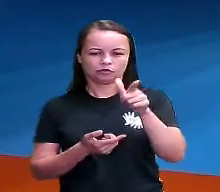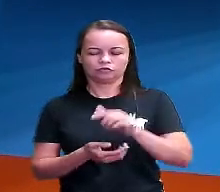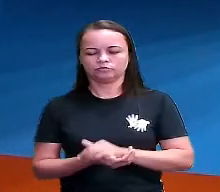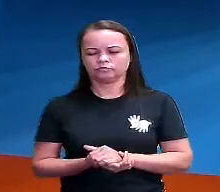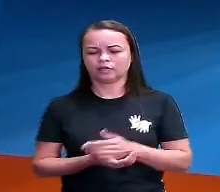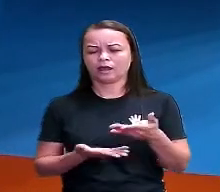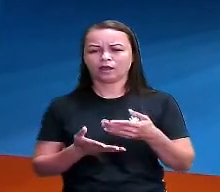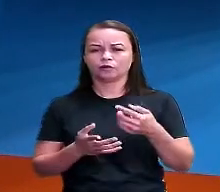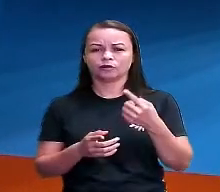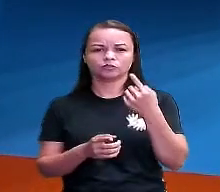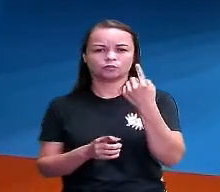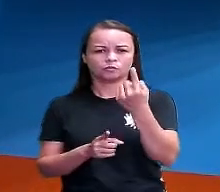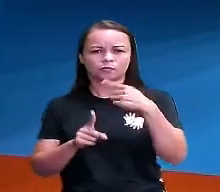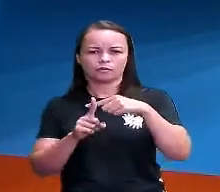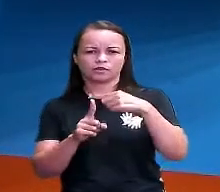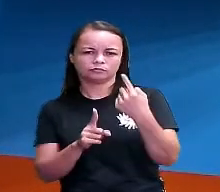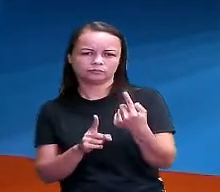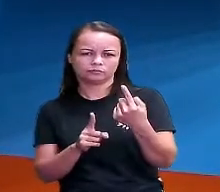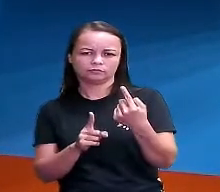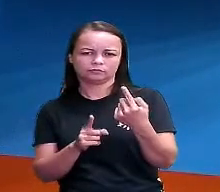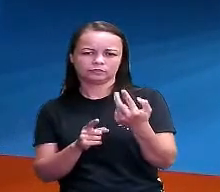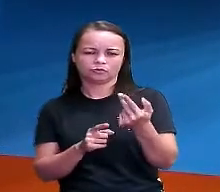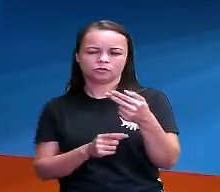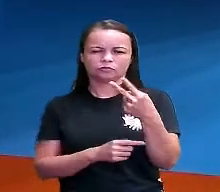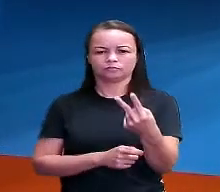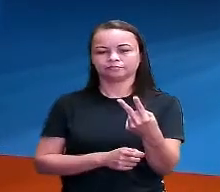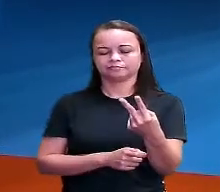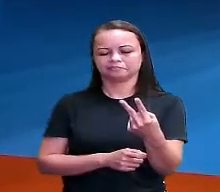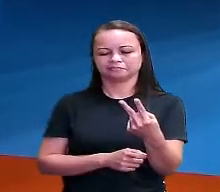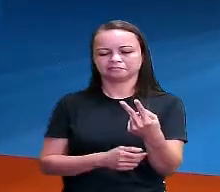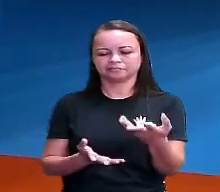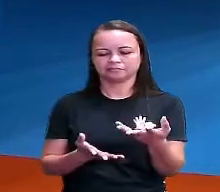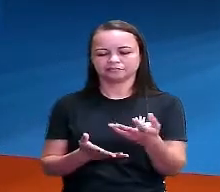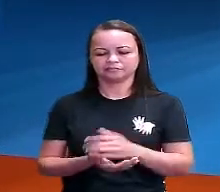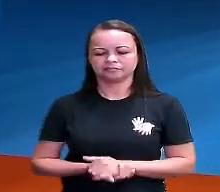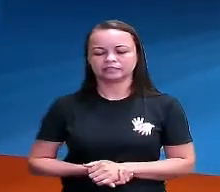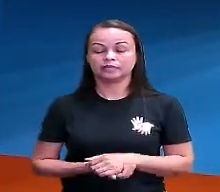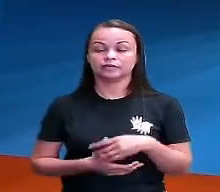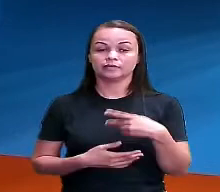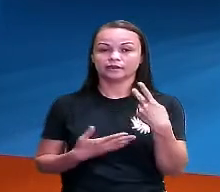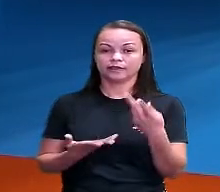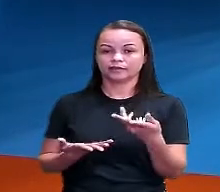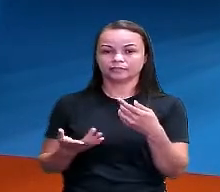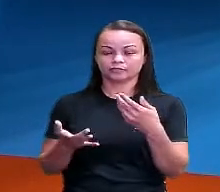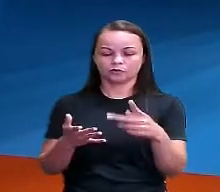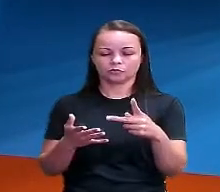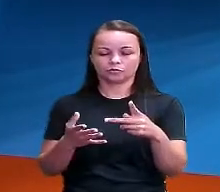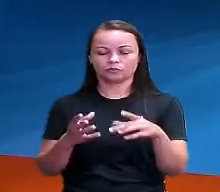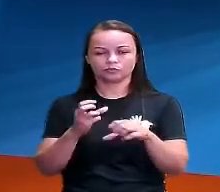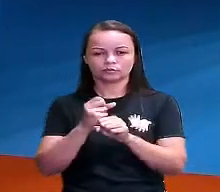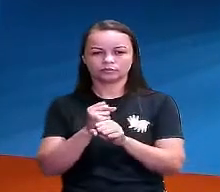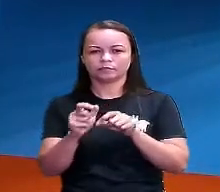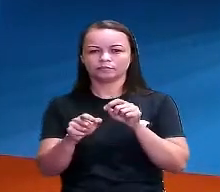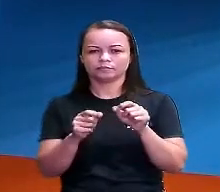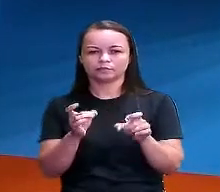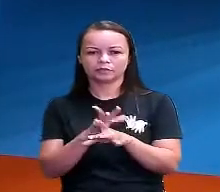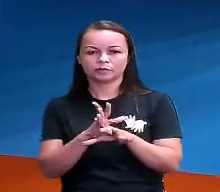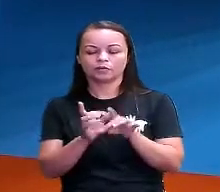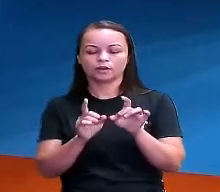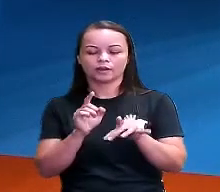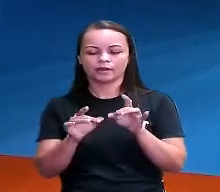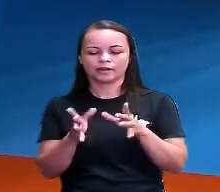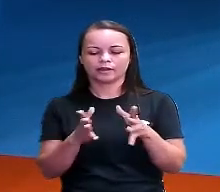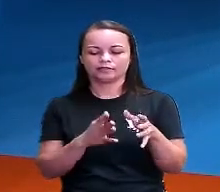somo. 1 mais 1, 2. E aí, a nossa continha terminou. Deu